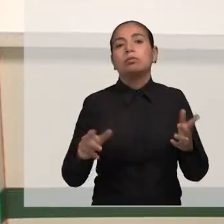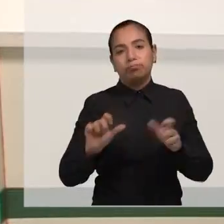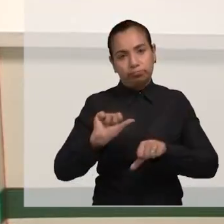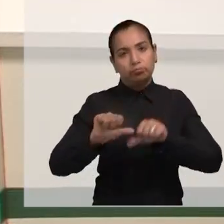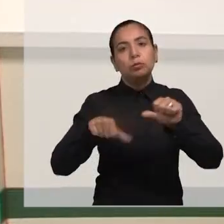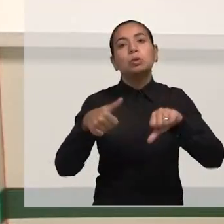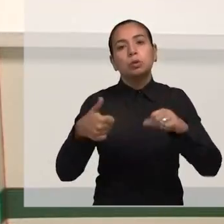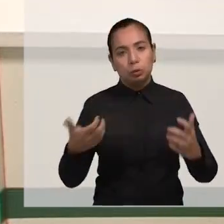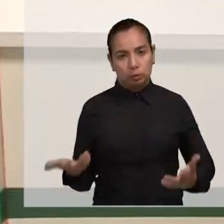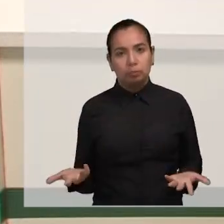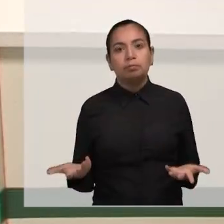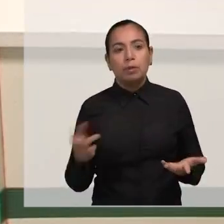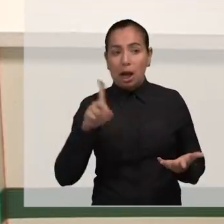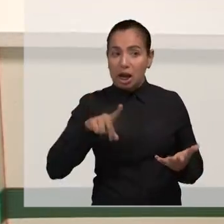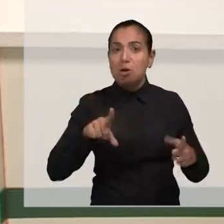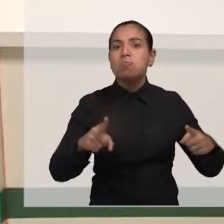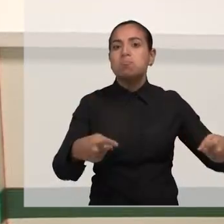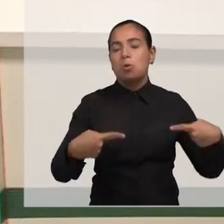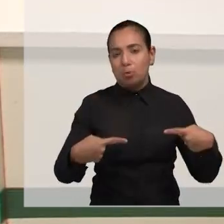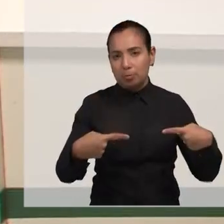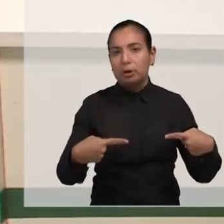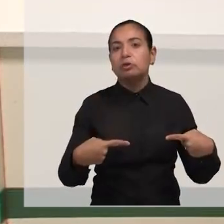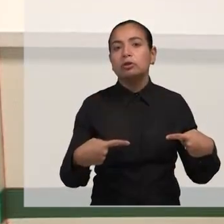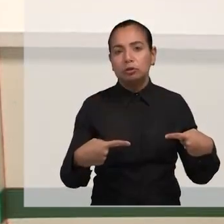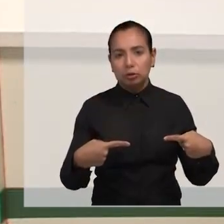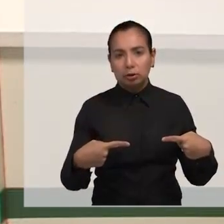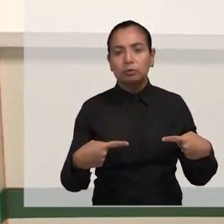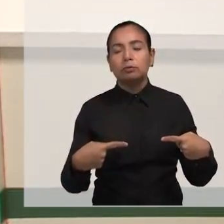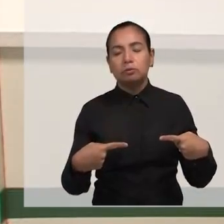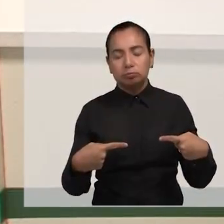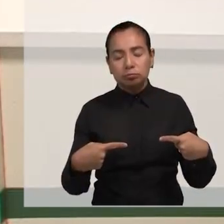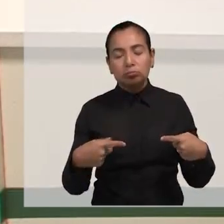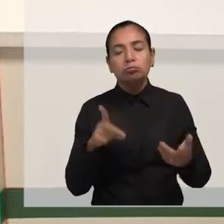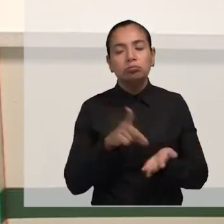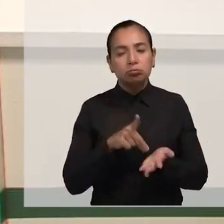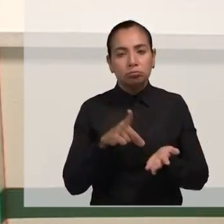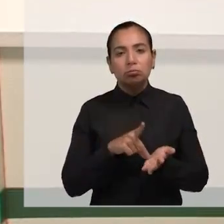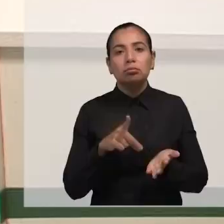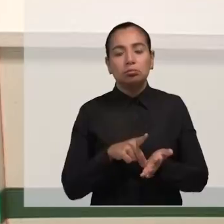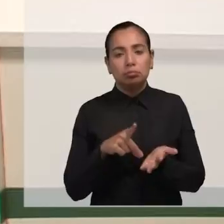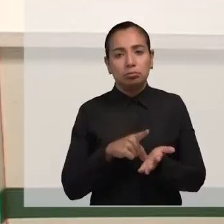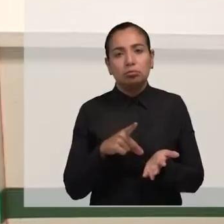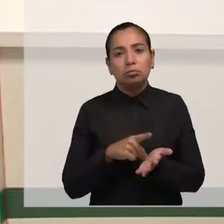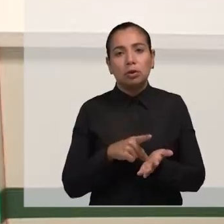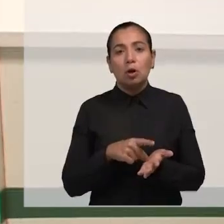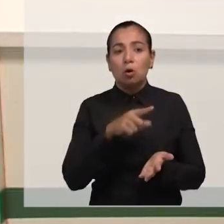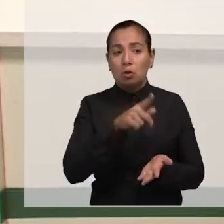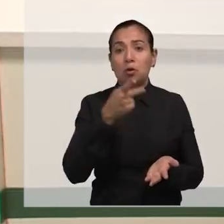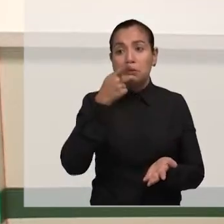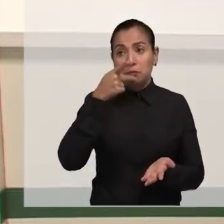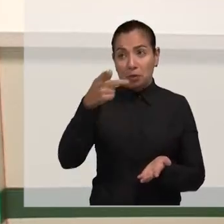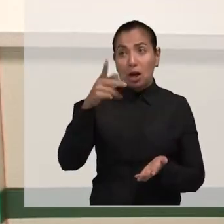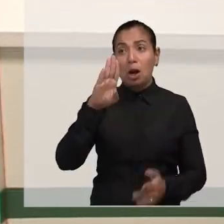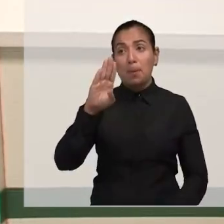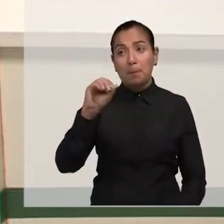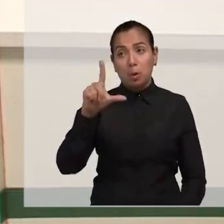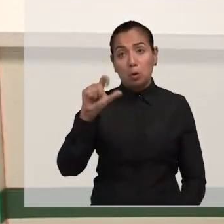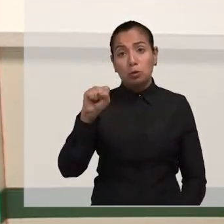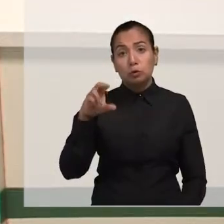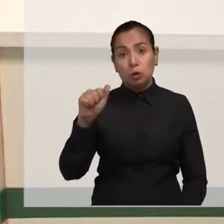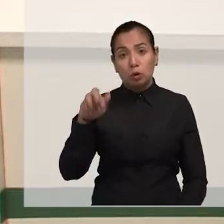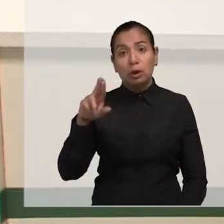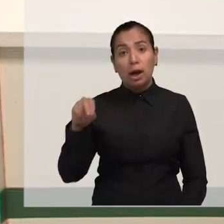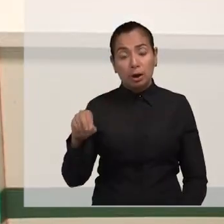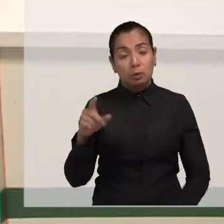olhos, quer dizer, é rasteira. É uma coisa muito, muito suja, porque quanto mais partido, mais cacique querendo negociar,